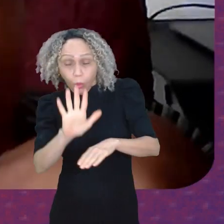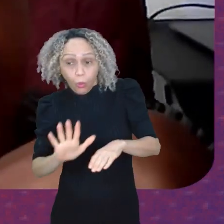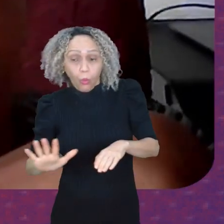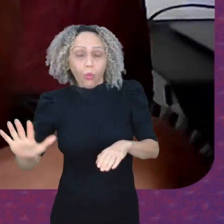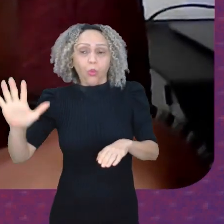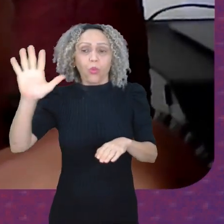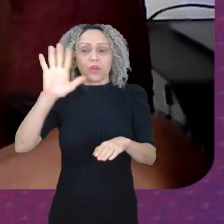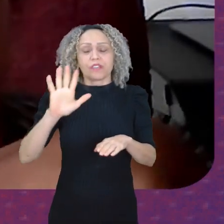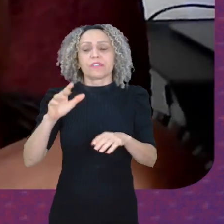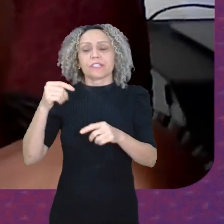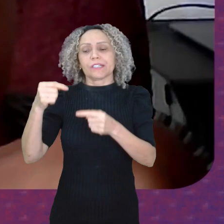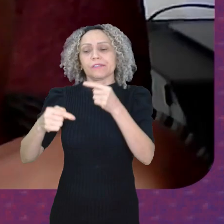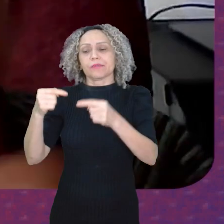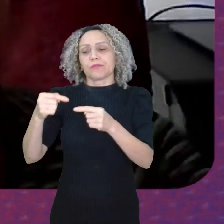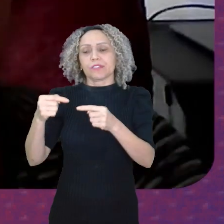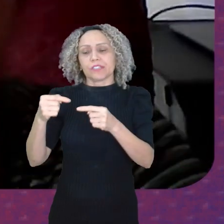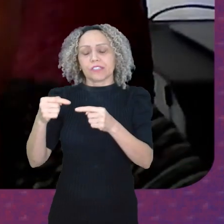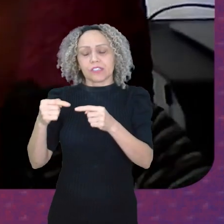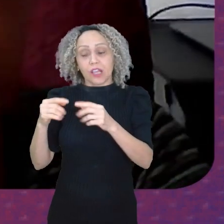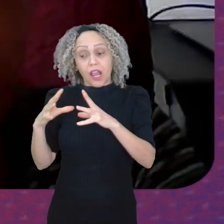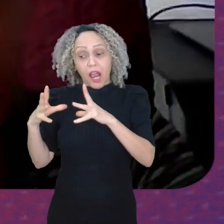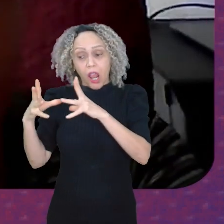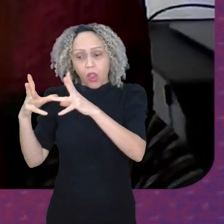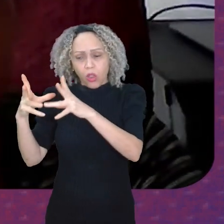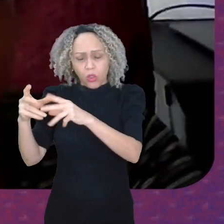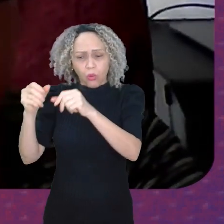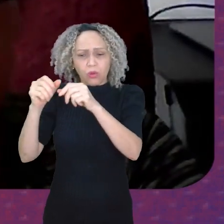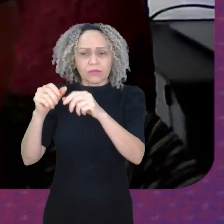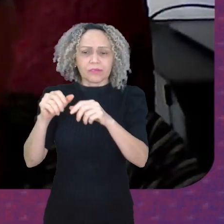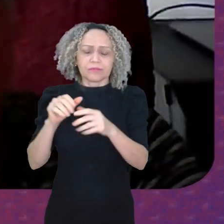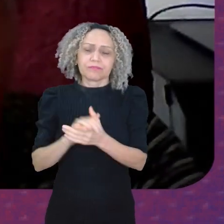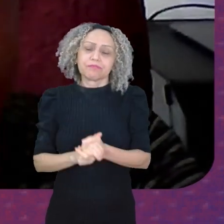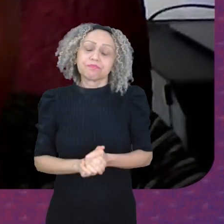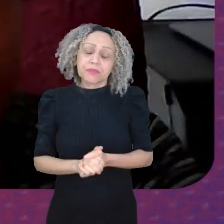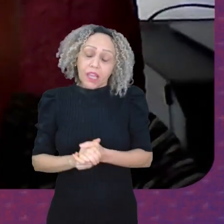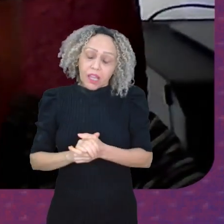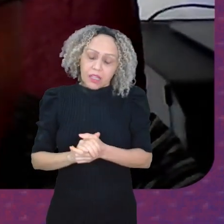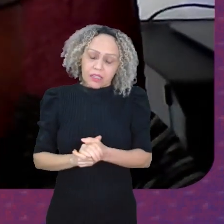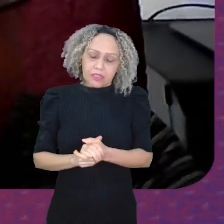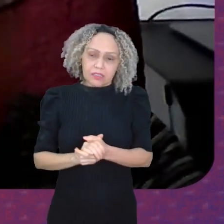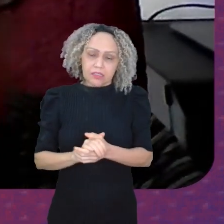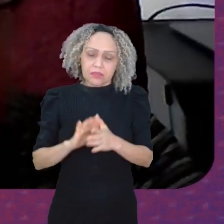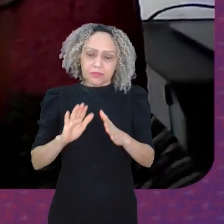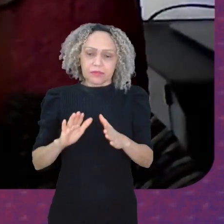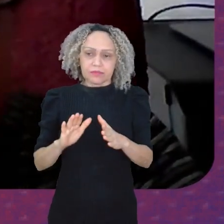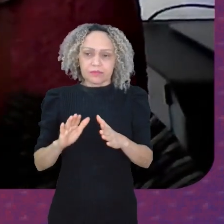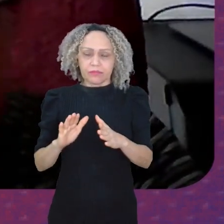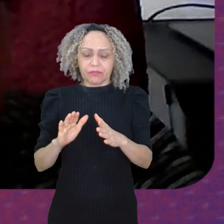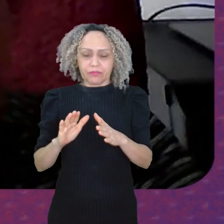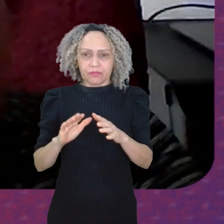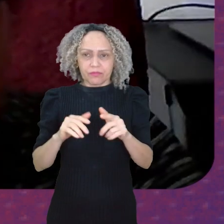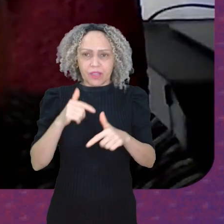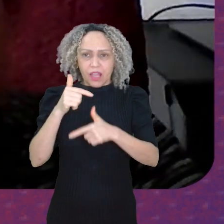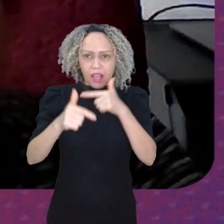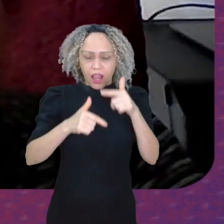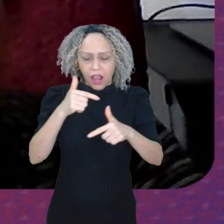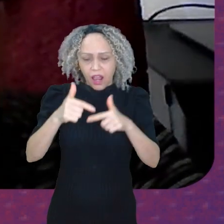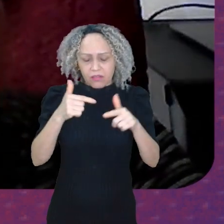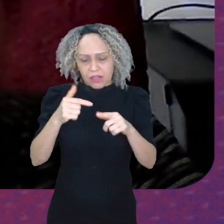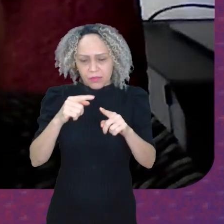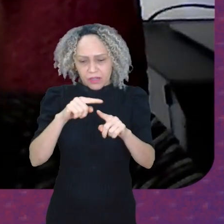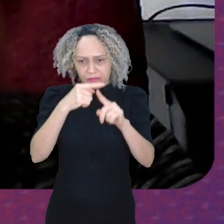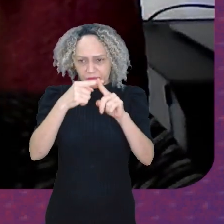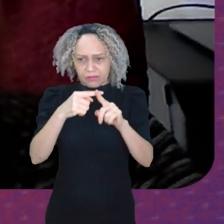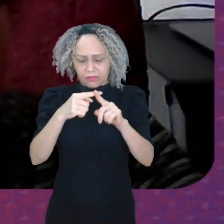A luta contínua no campo da educação é para a garantia do desenvolvimento